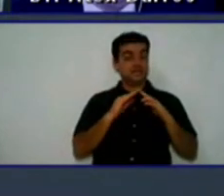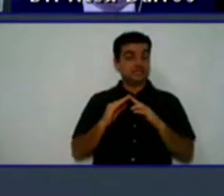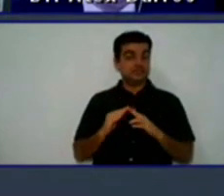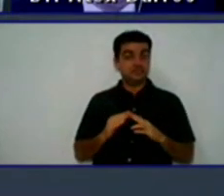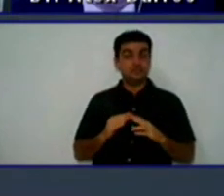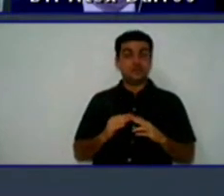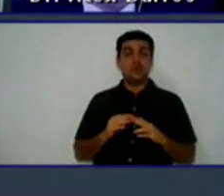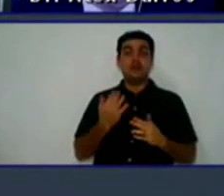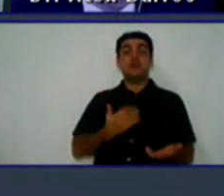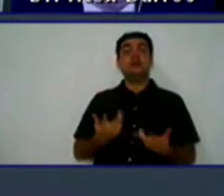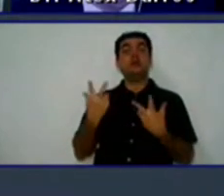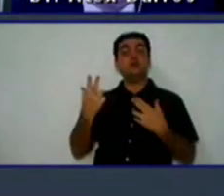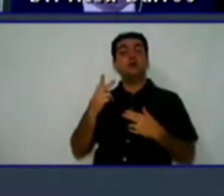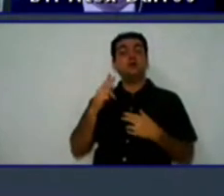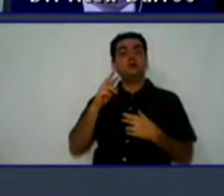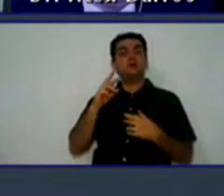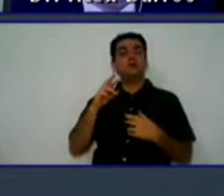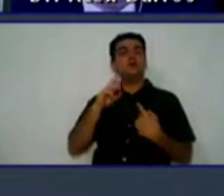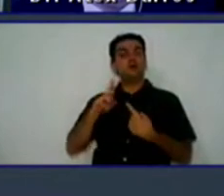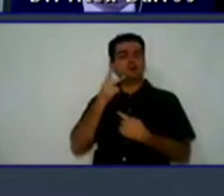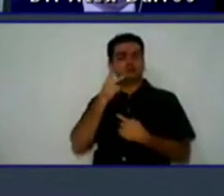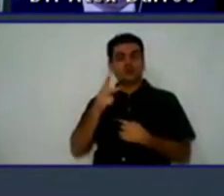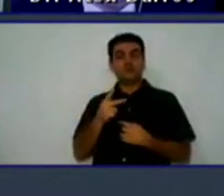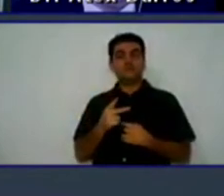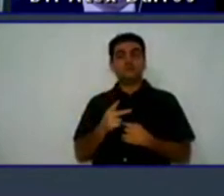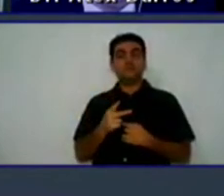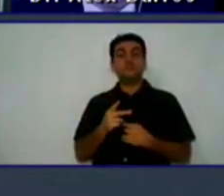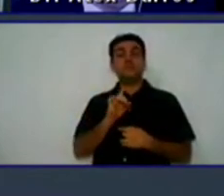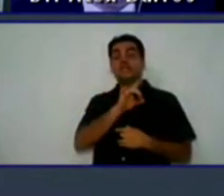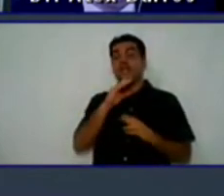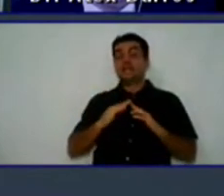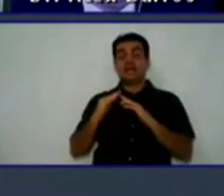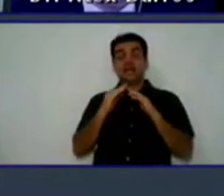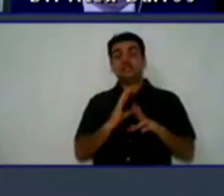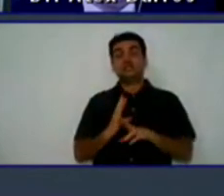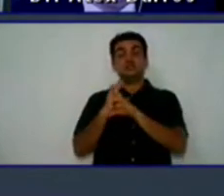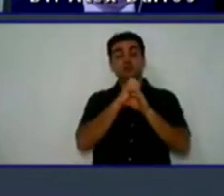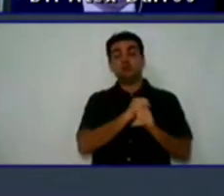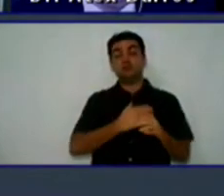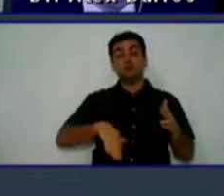o eminente relator coloca, o valor dos imóveis, no montante